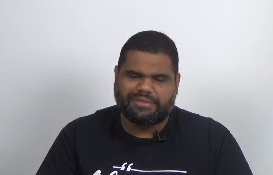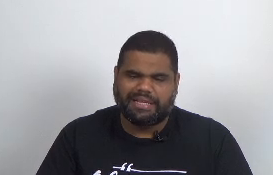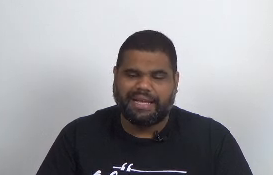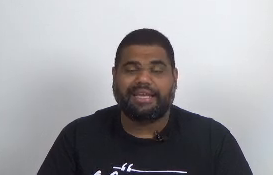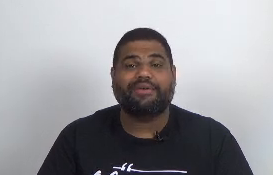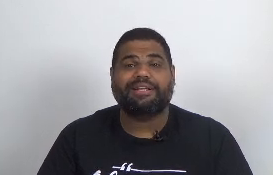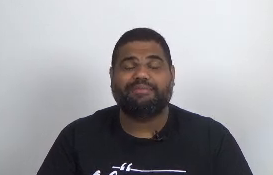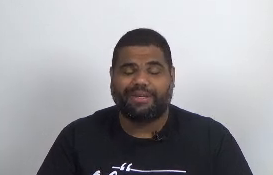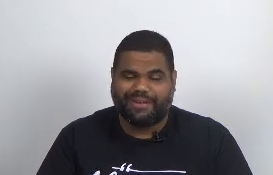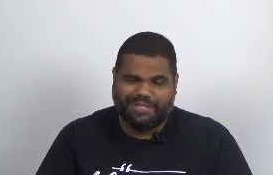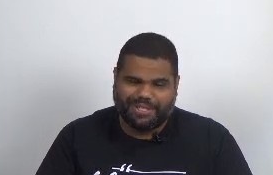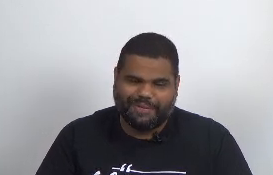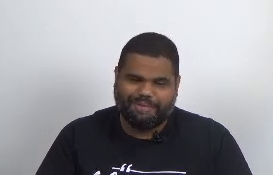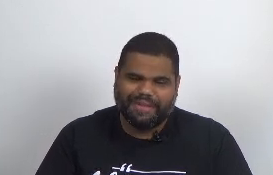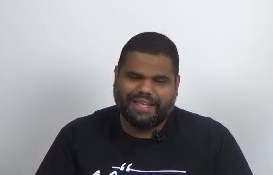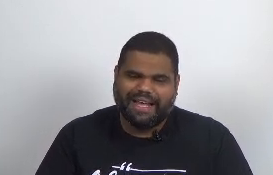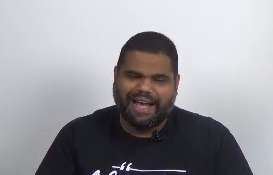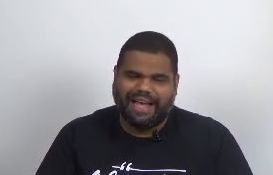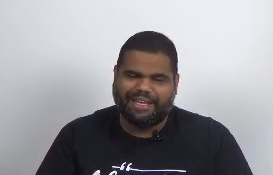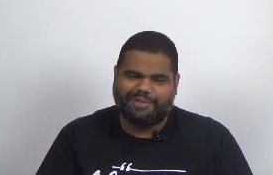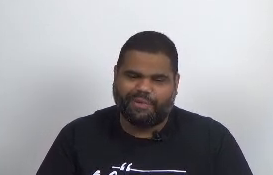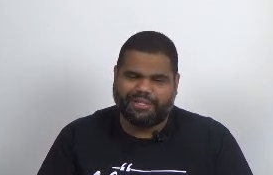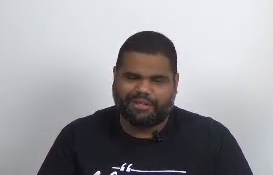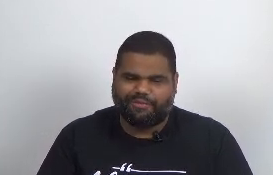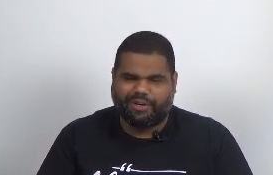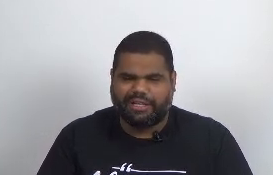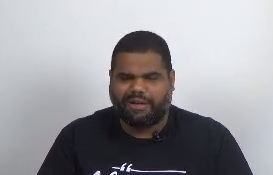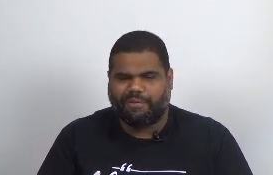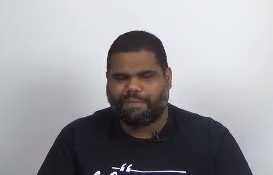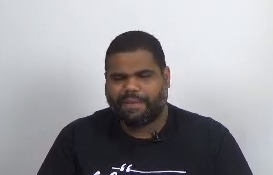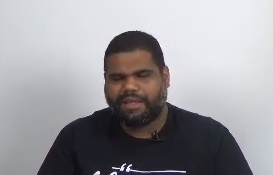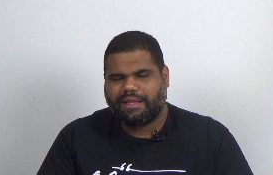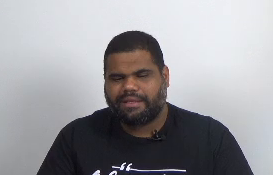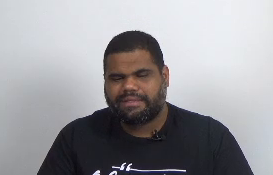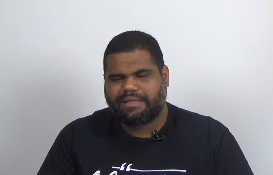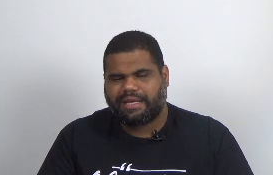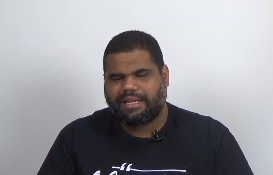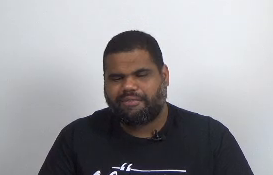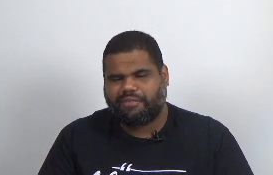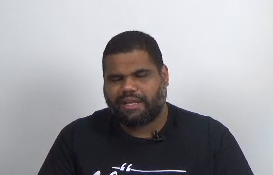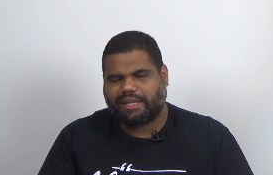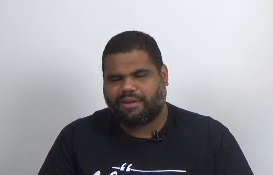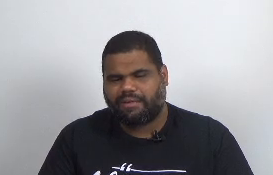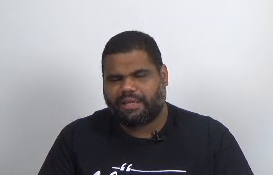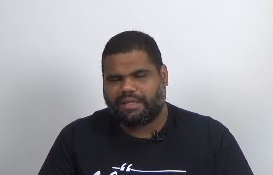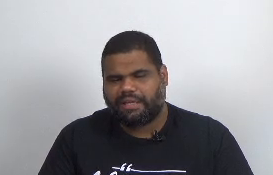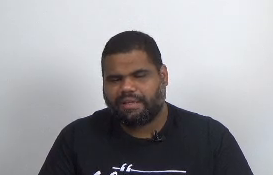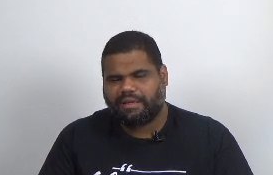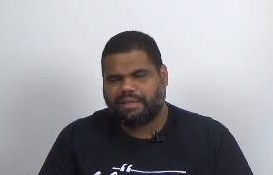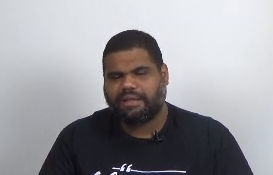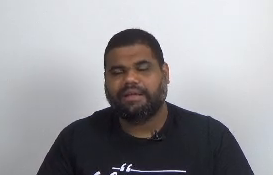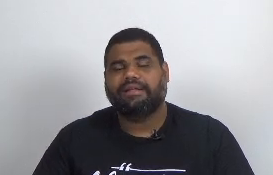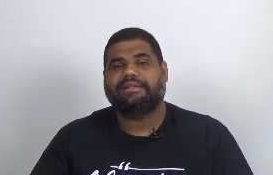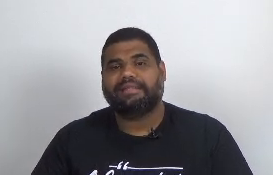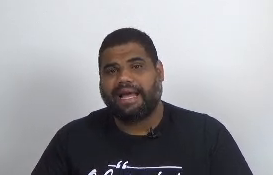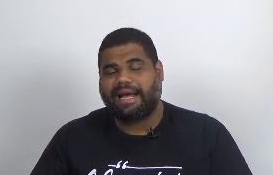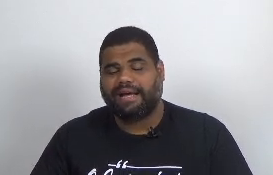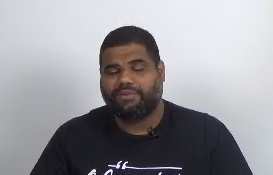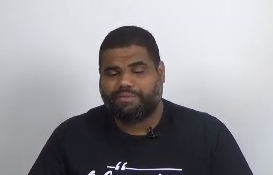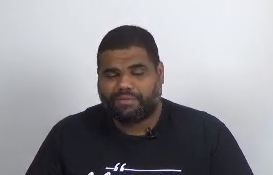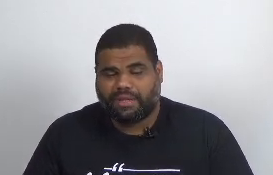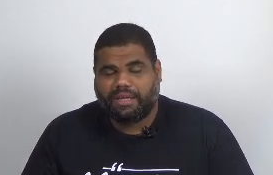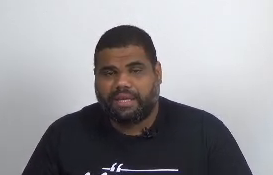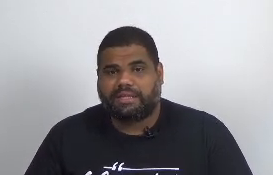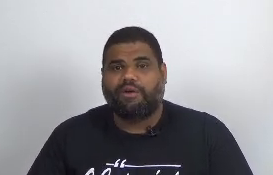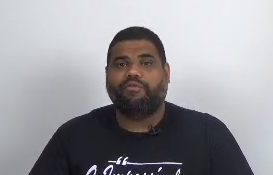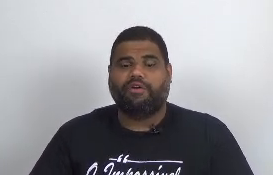quase que não sai aqui, é o inimigo agindo, a resposta for não, significa que o item está